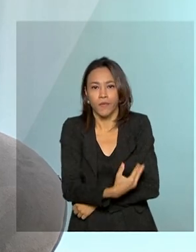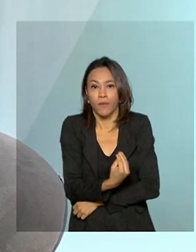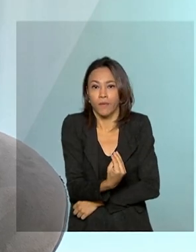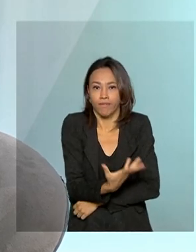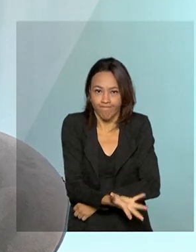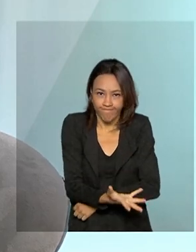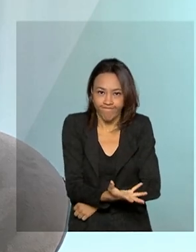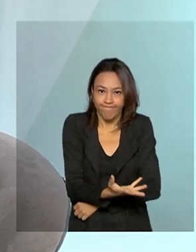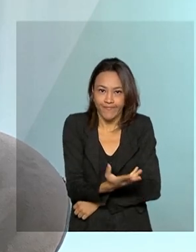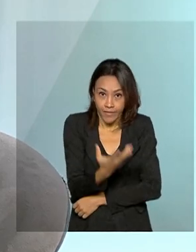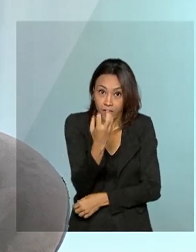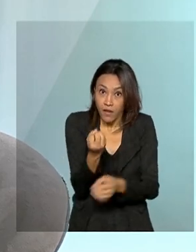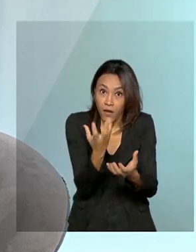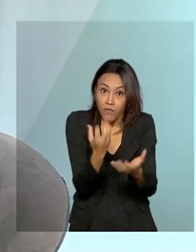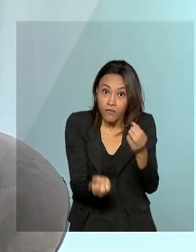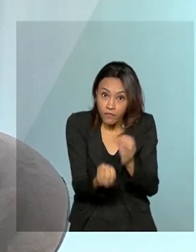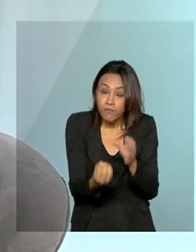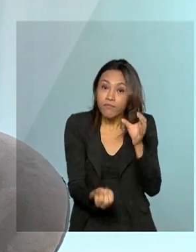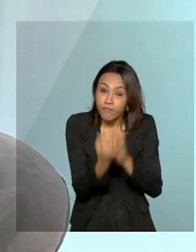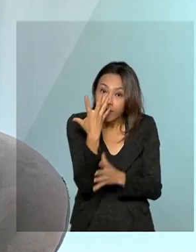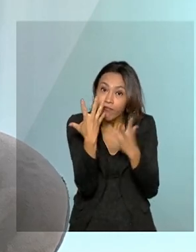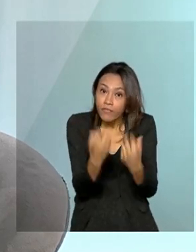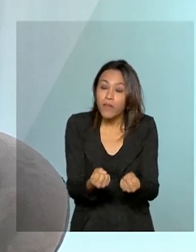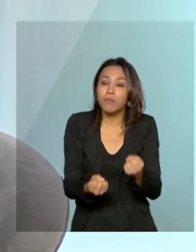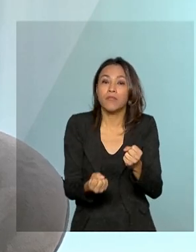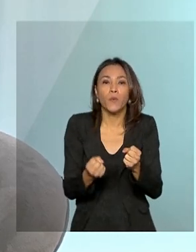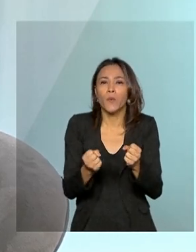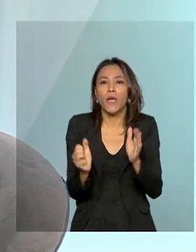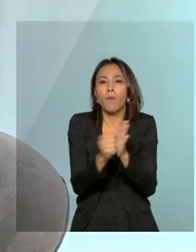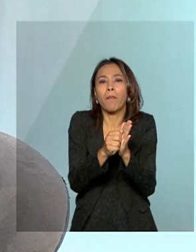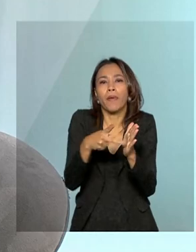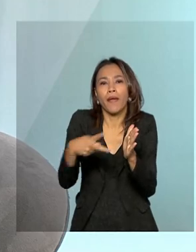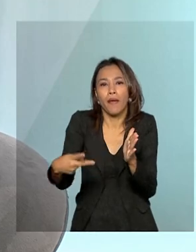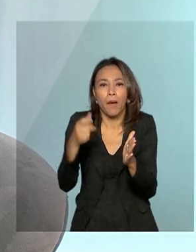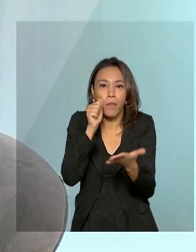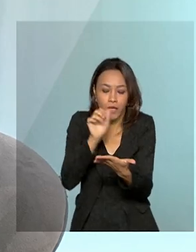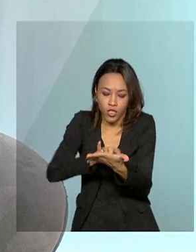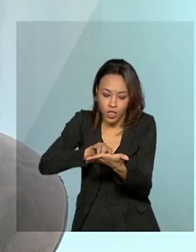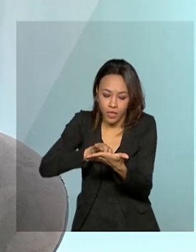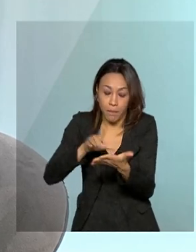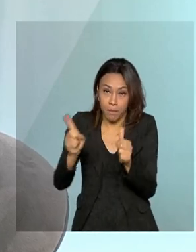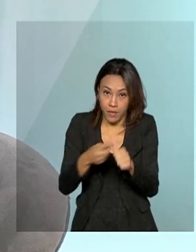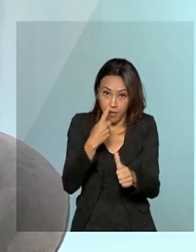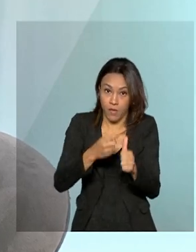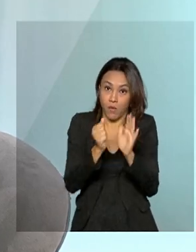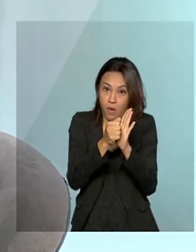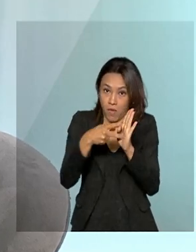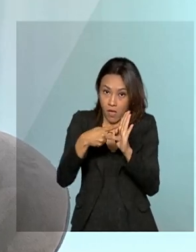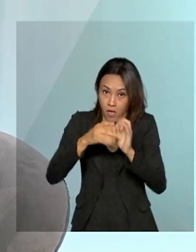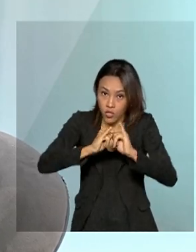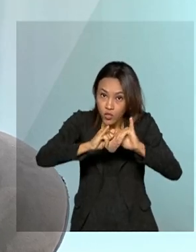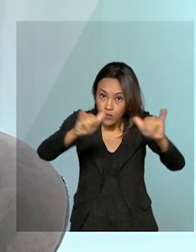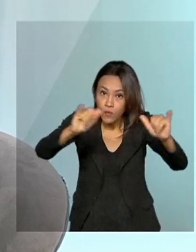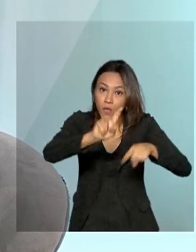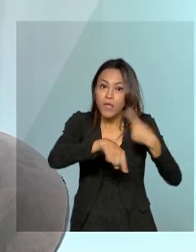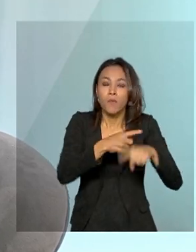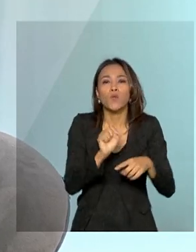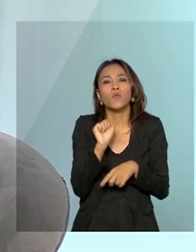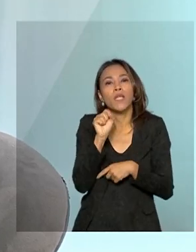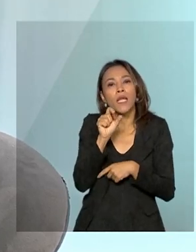Por que não criarmos um aplicativo para a mulher digitar? Então, a gente apresenta primeiro um aplicativo, depois a gente vai para o